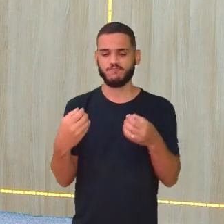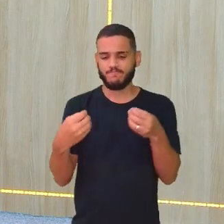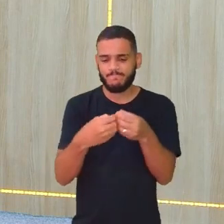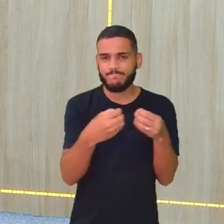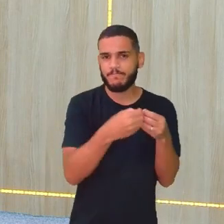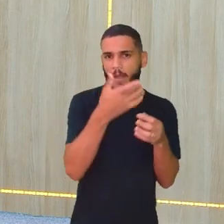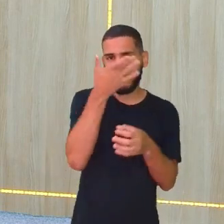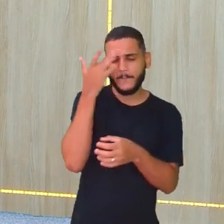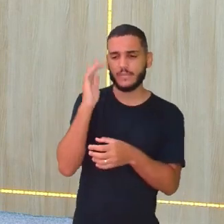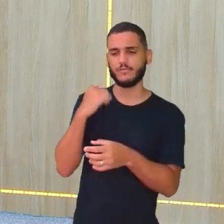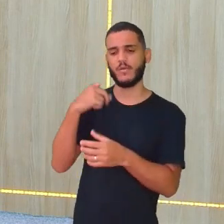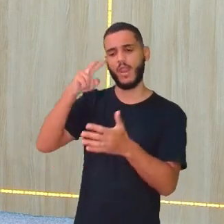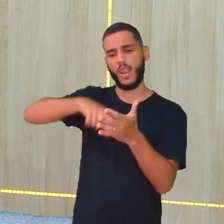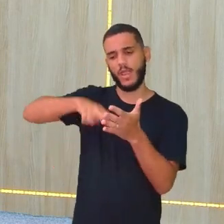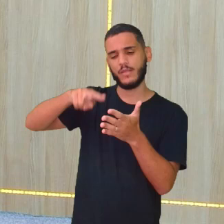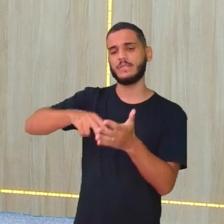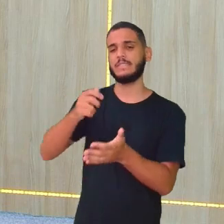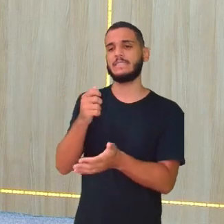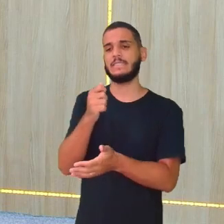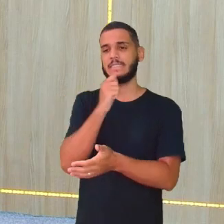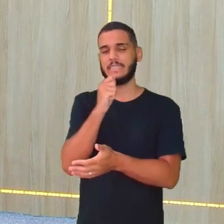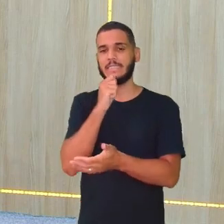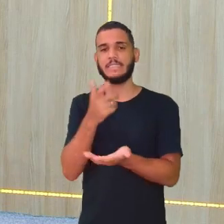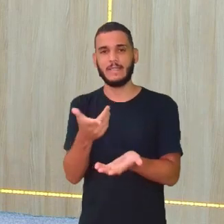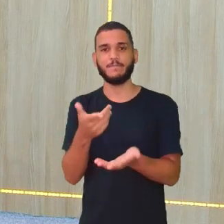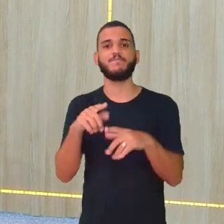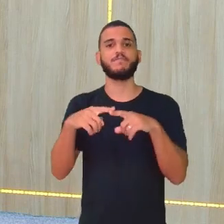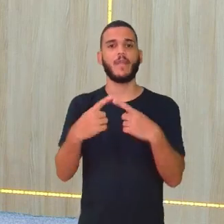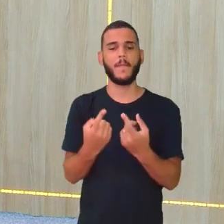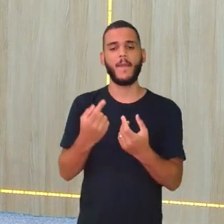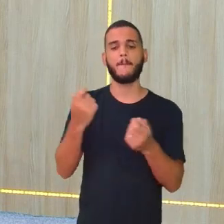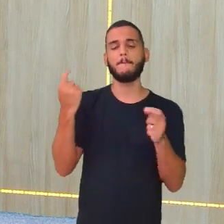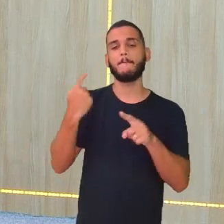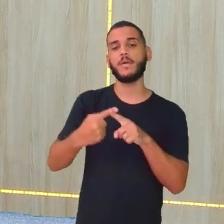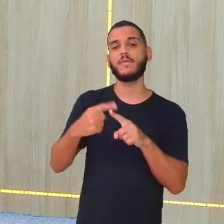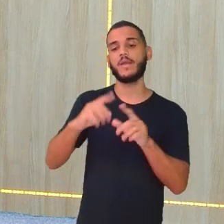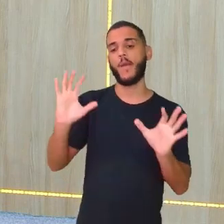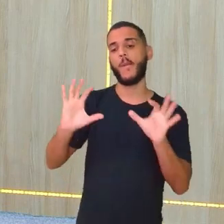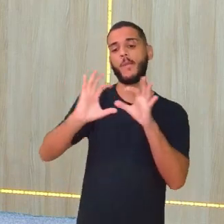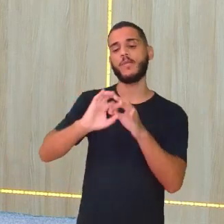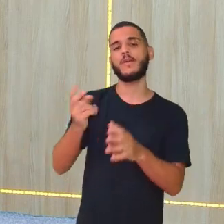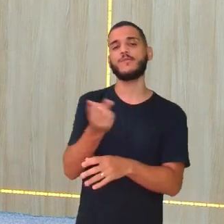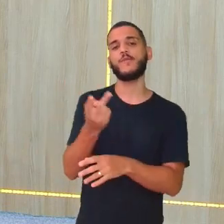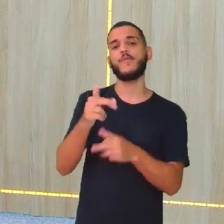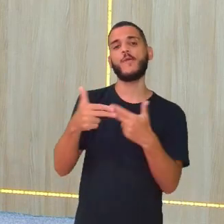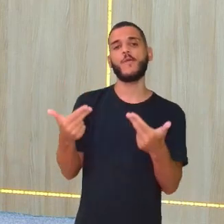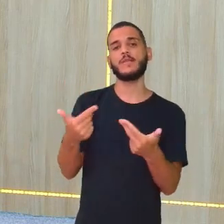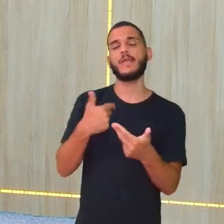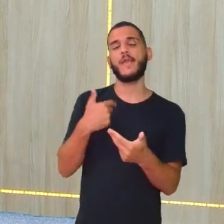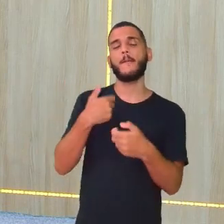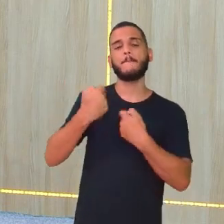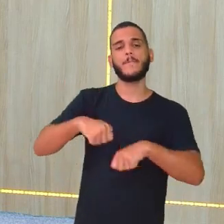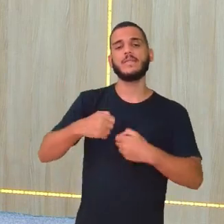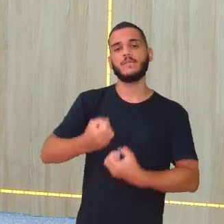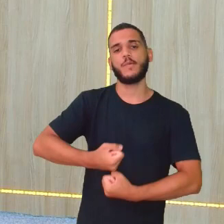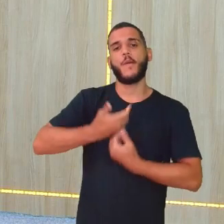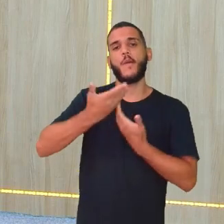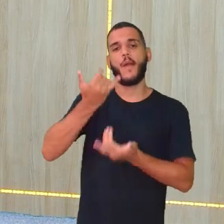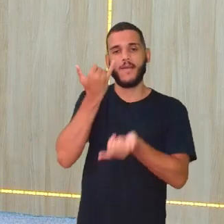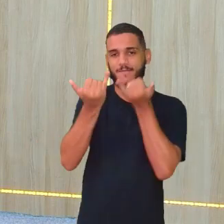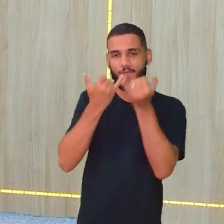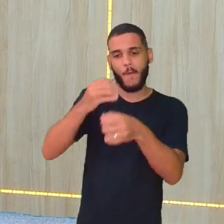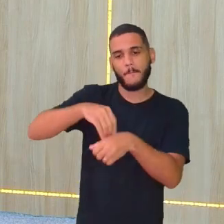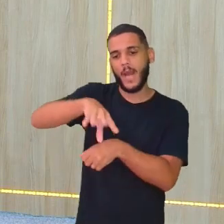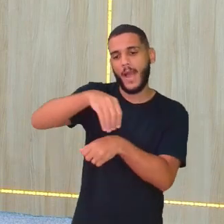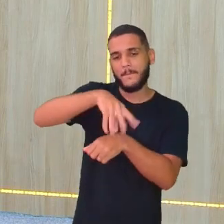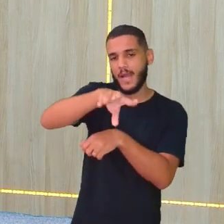mais leitores, ainda leitores, vindo do Twitter. E aí eu pensei, ainda por que não unir essa minha necessidade de repassar essas histórias